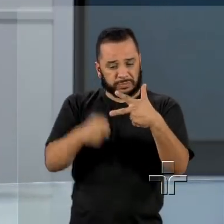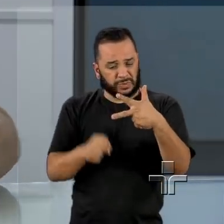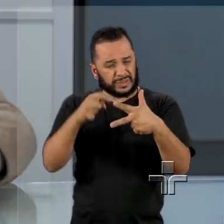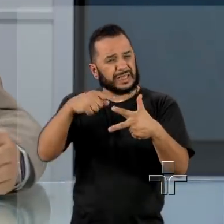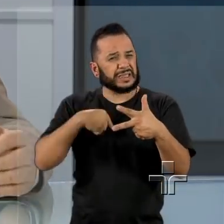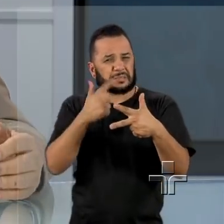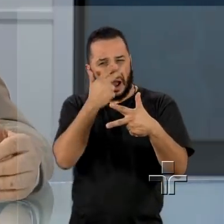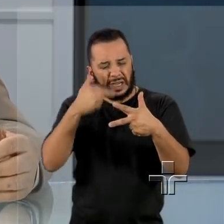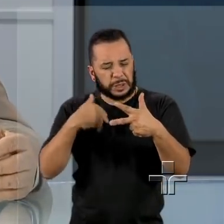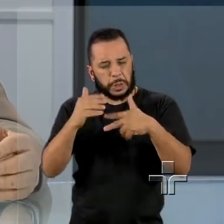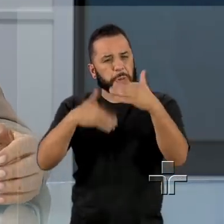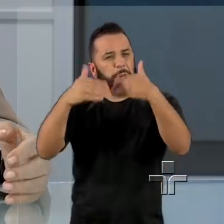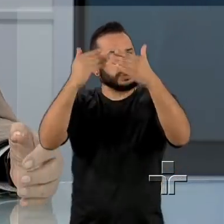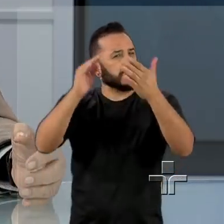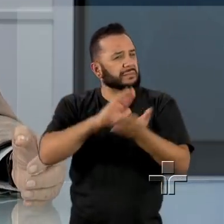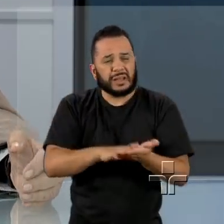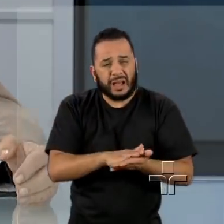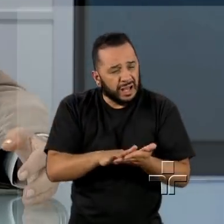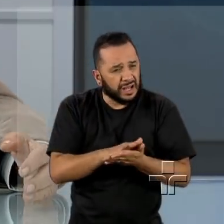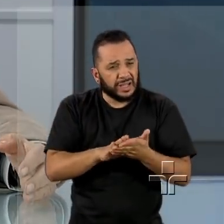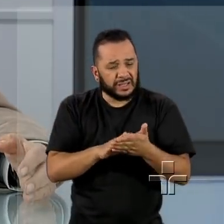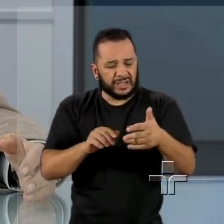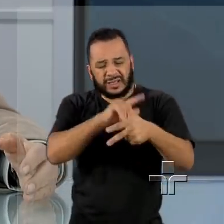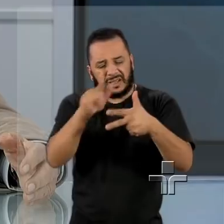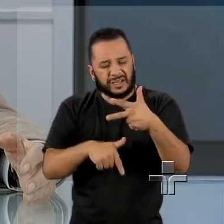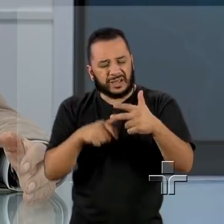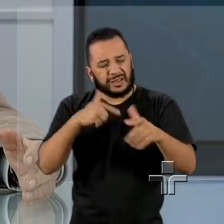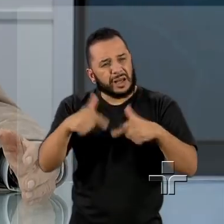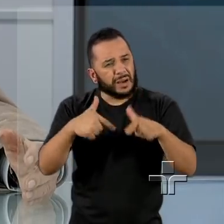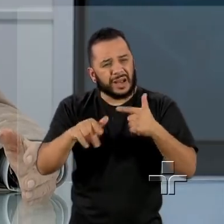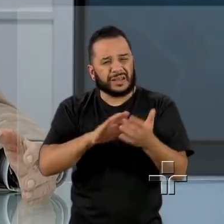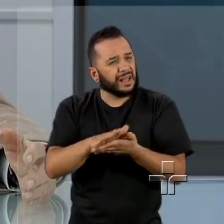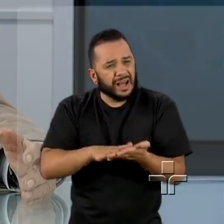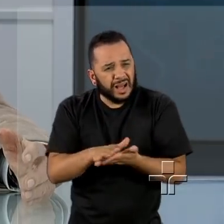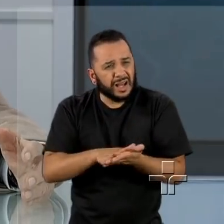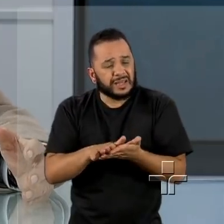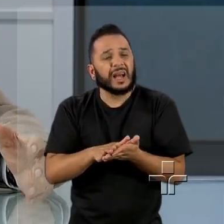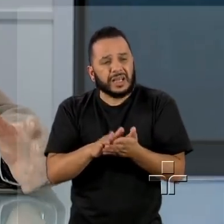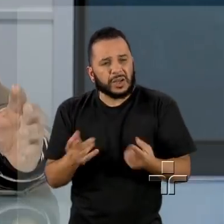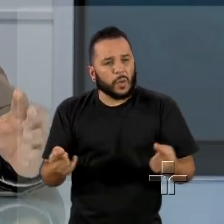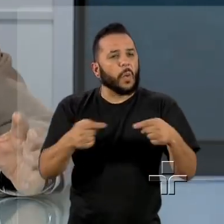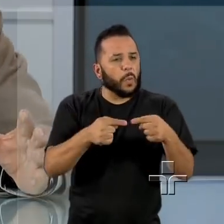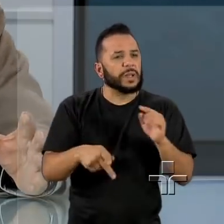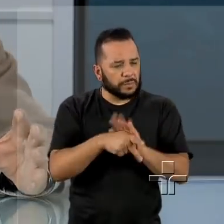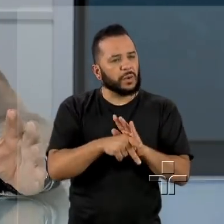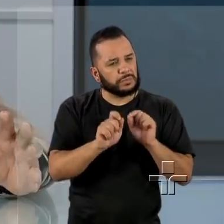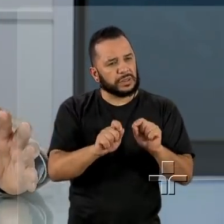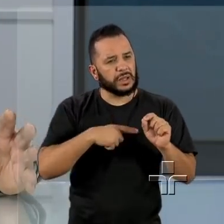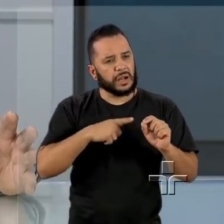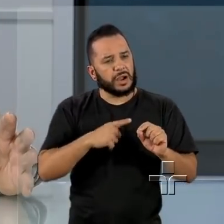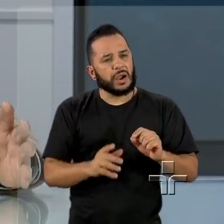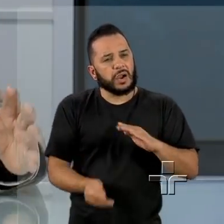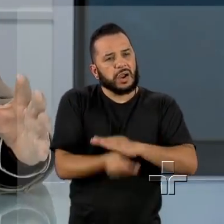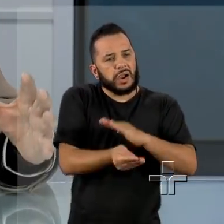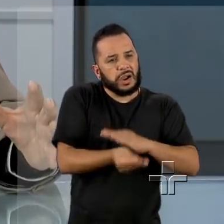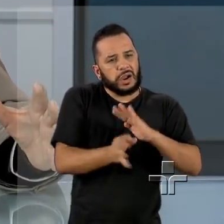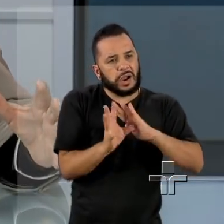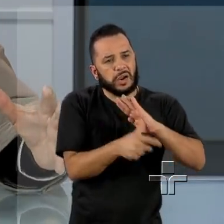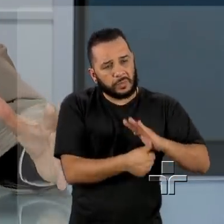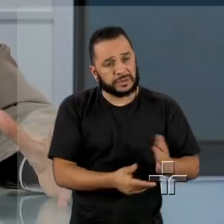como o tráfico de drogas e armas e roubos. Não é acabando com a corrupção que você vai necessariamente resolver